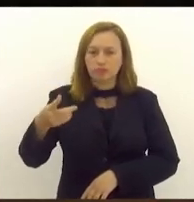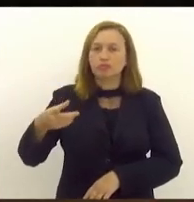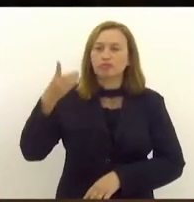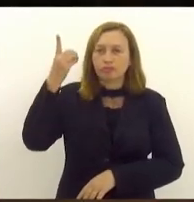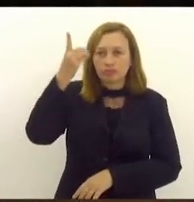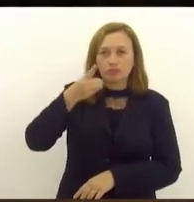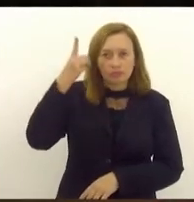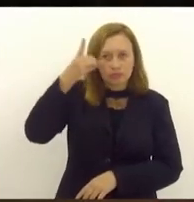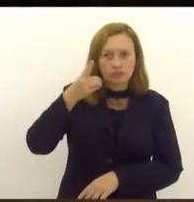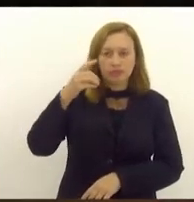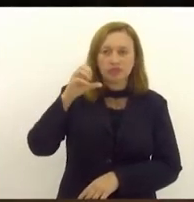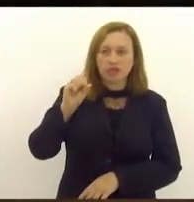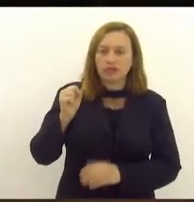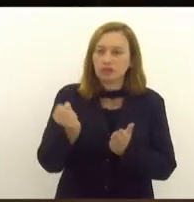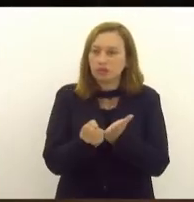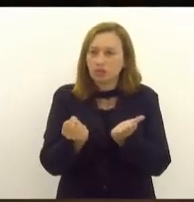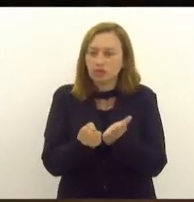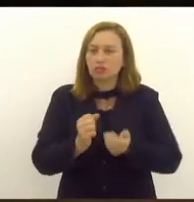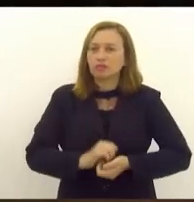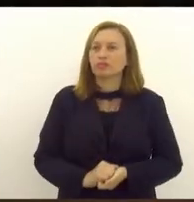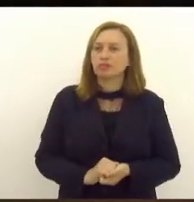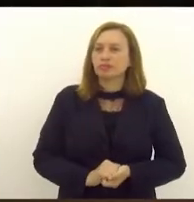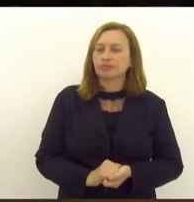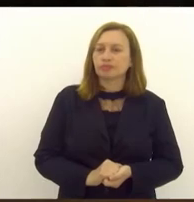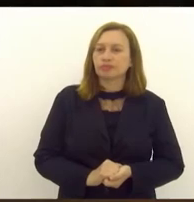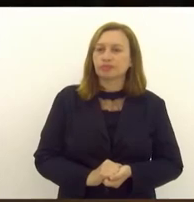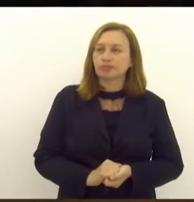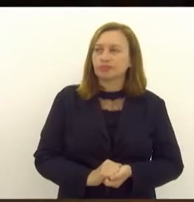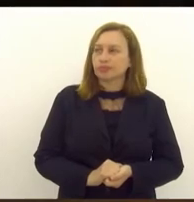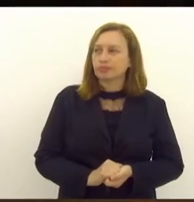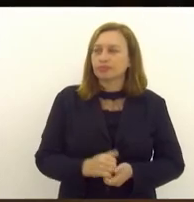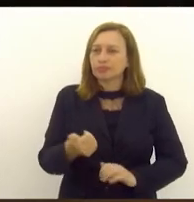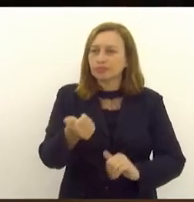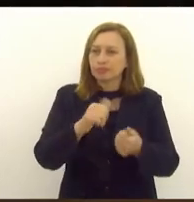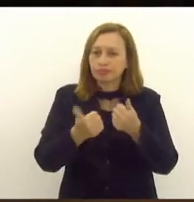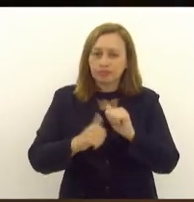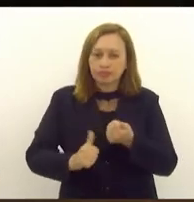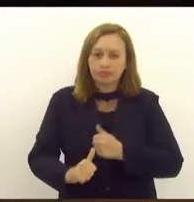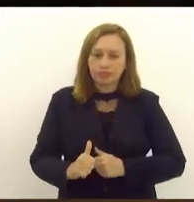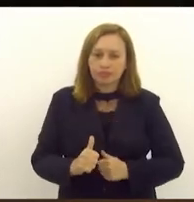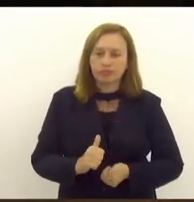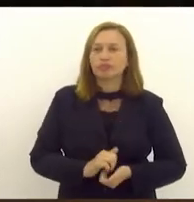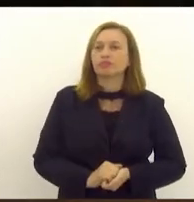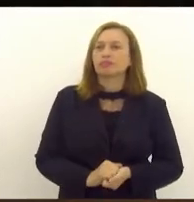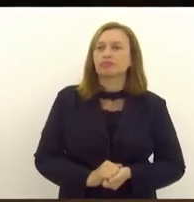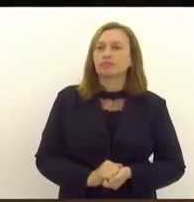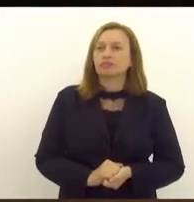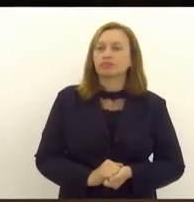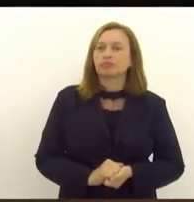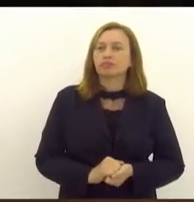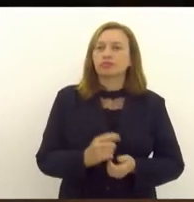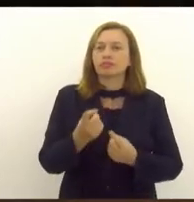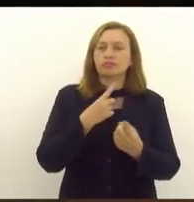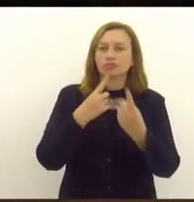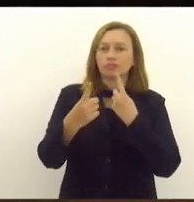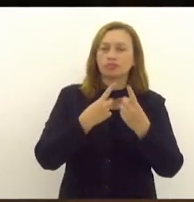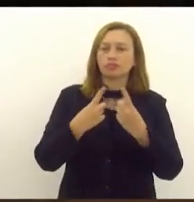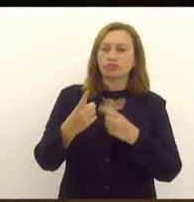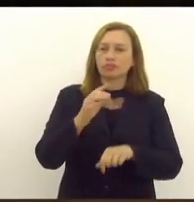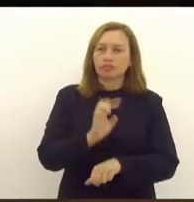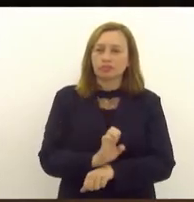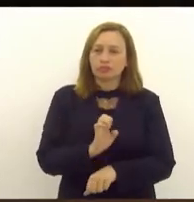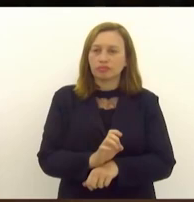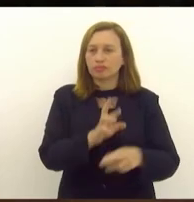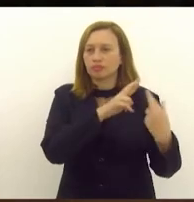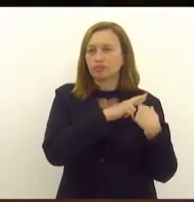autorido Deputado Samuel Malafaia que dispõe sobre a avaliação periódica das rodovias estaduais sobre